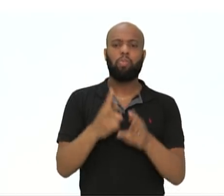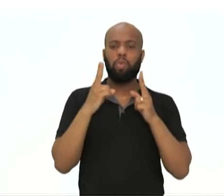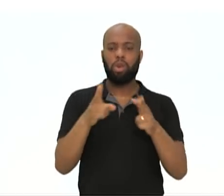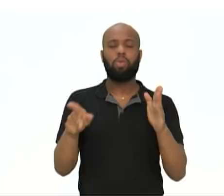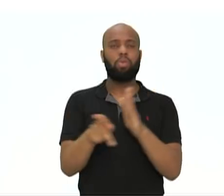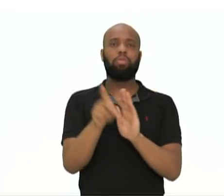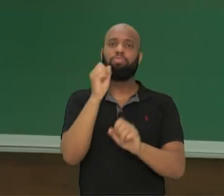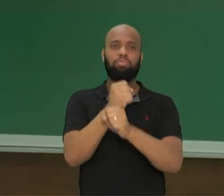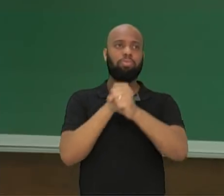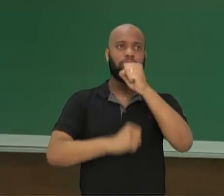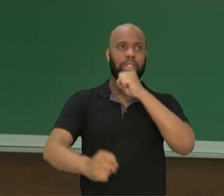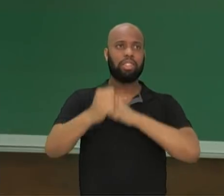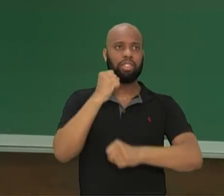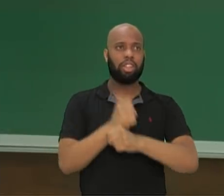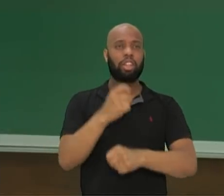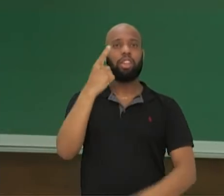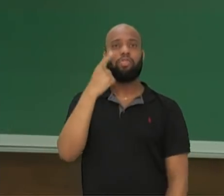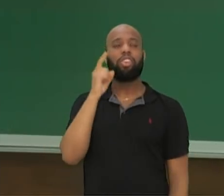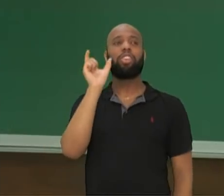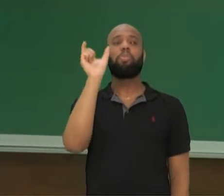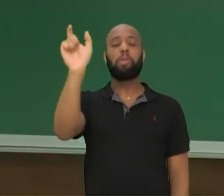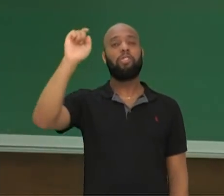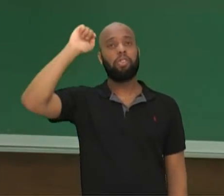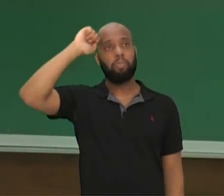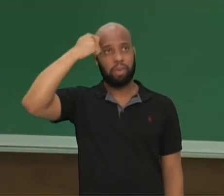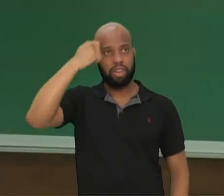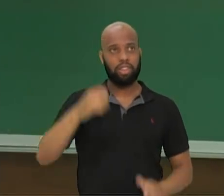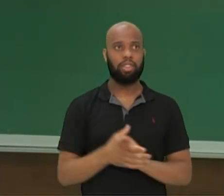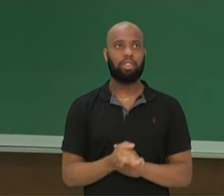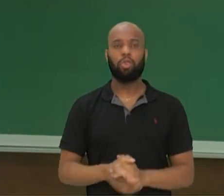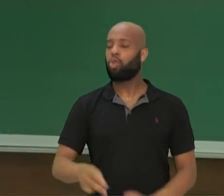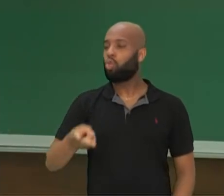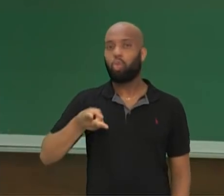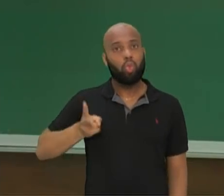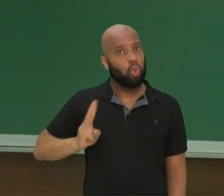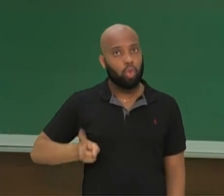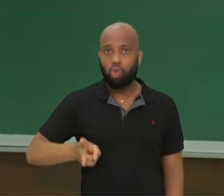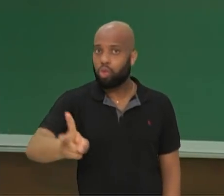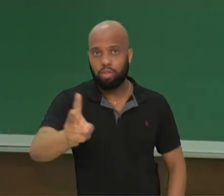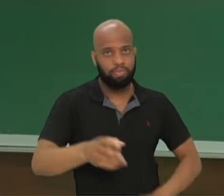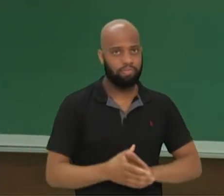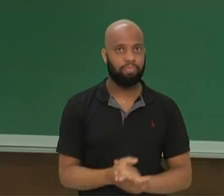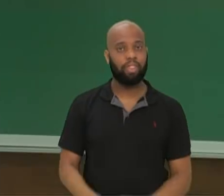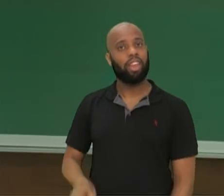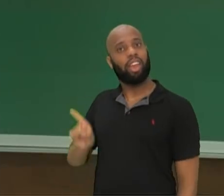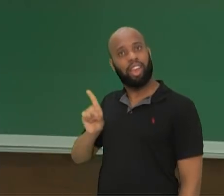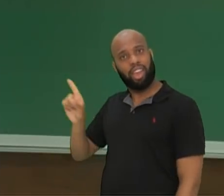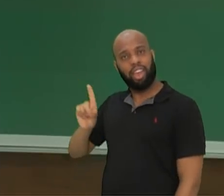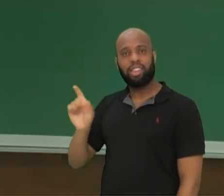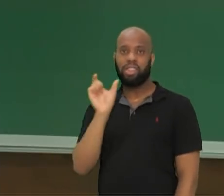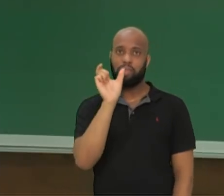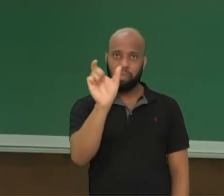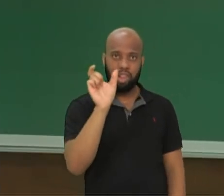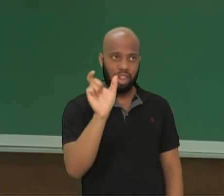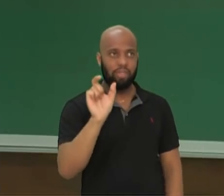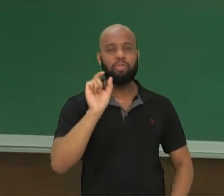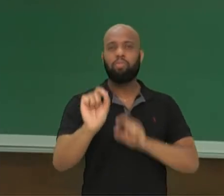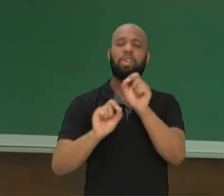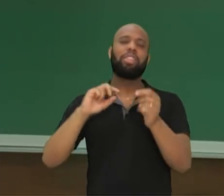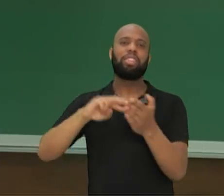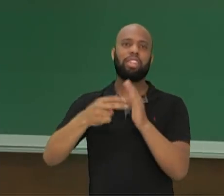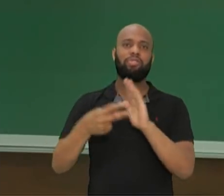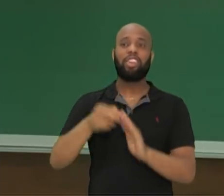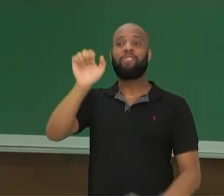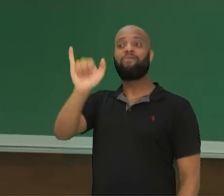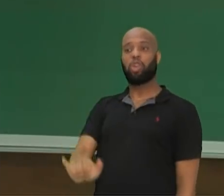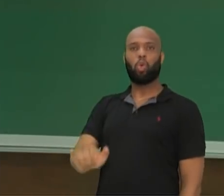ano passado. Veja ali a palavrinha em destaque. Ficou, não é? Essa palavrinha em destaque, na verdade,